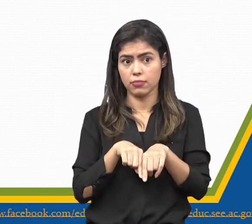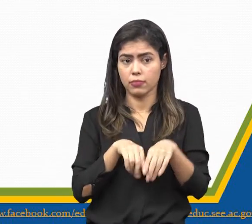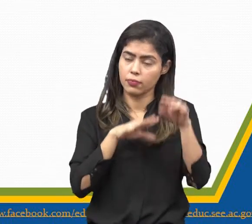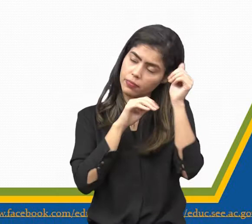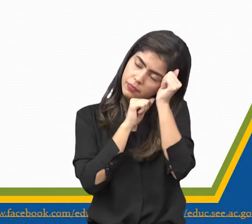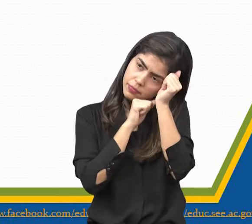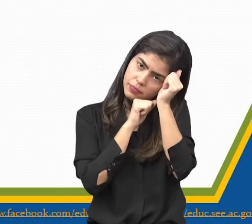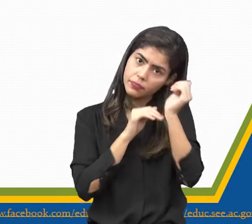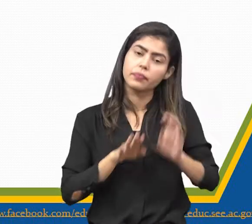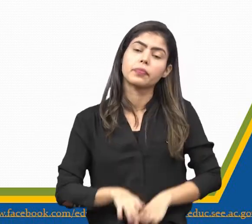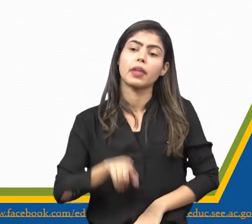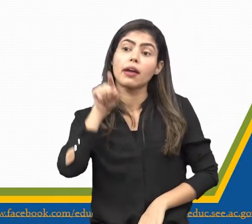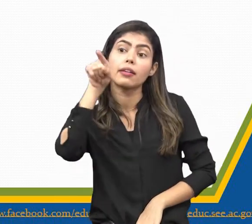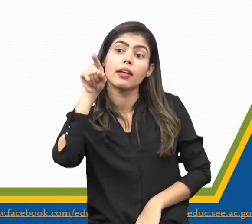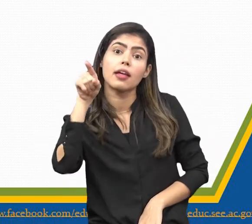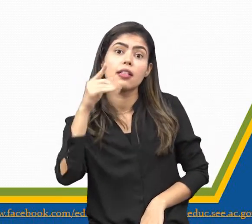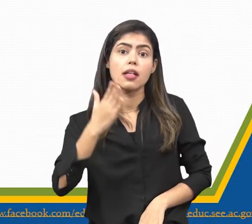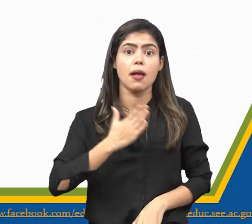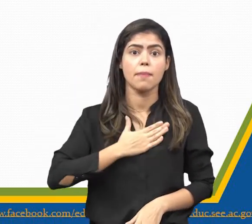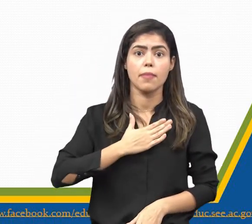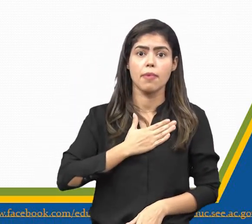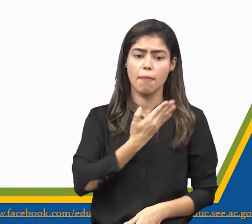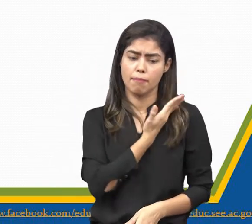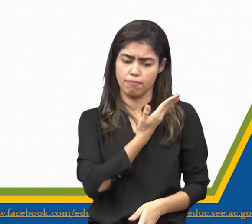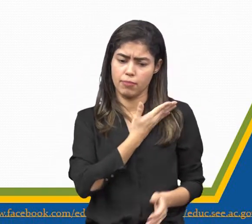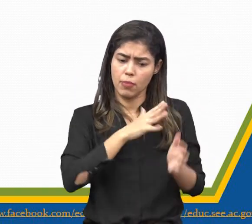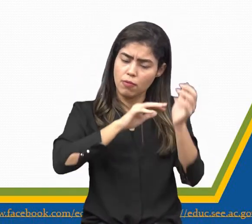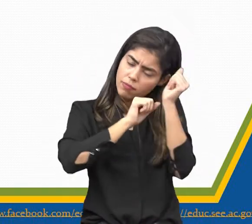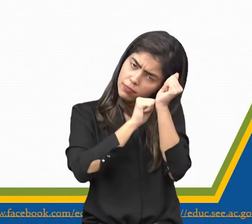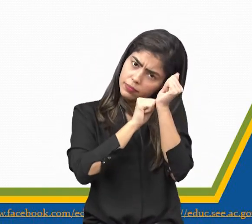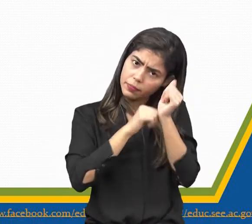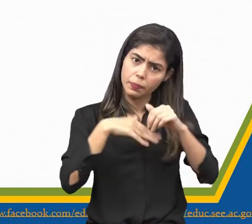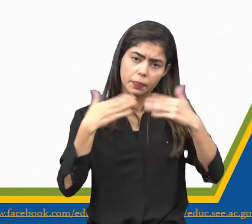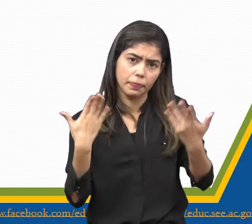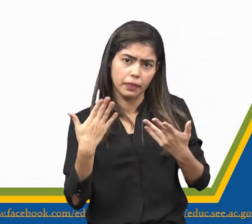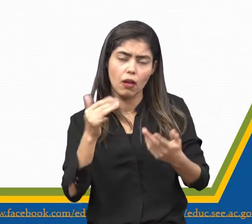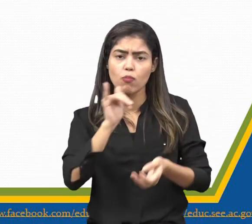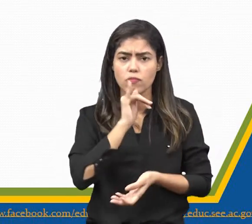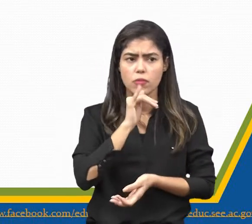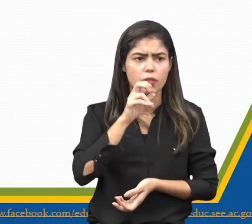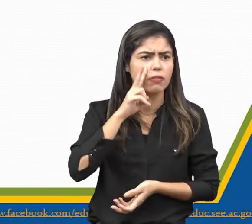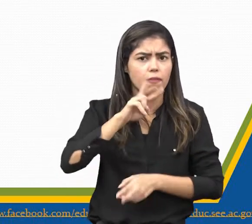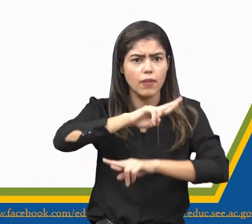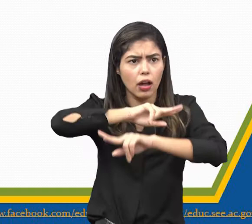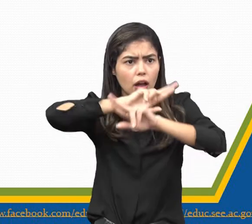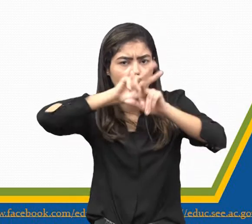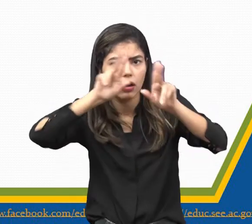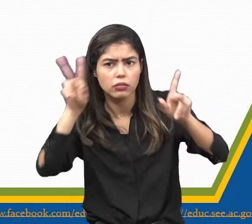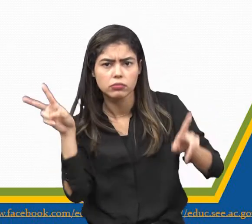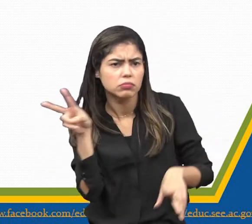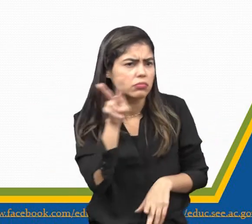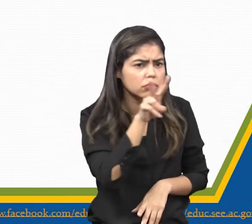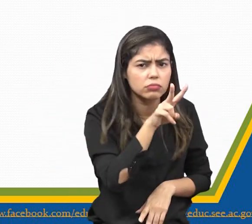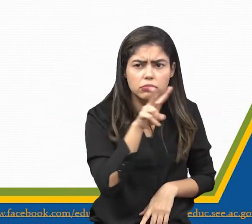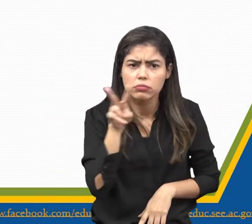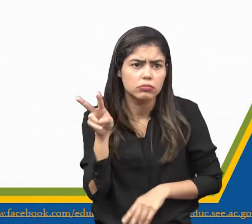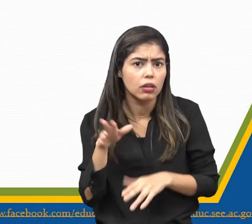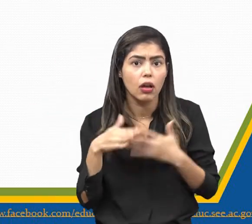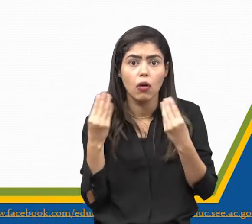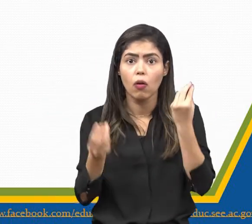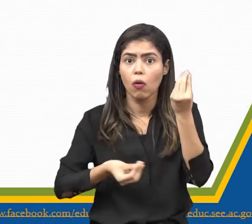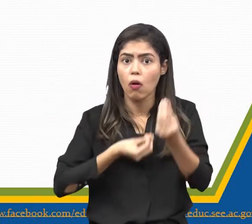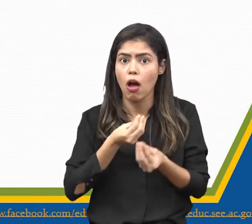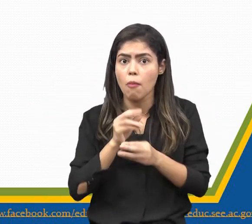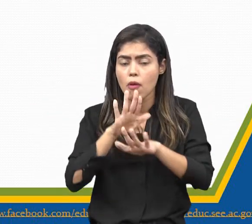Então, eu estou falando aquela garota é minha companheira de quarto. Aí, vamos dar um exemplo que você olha e tem várias garotas. Como que você vai